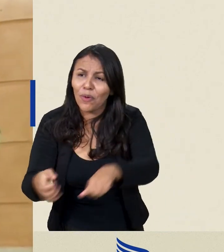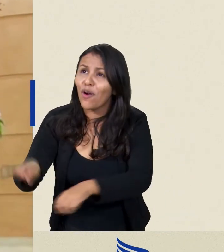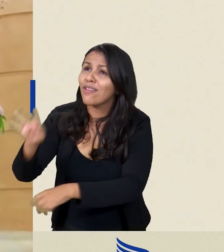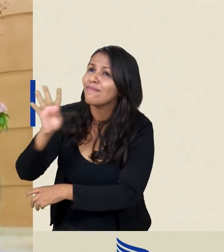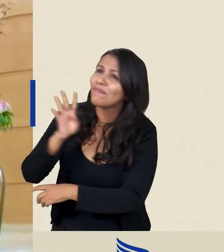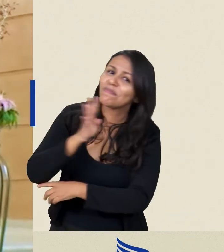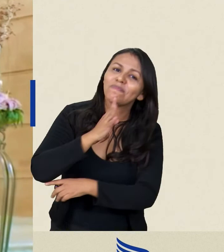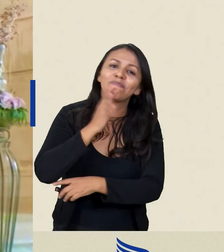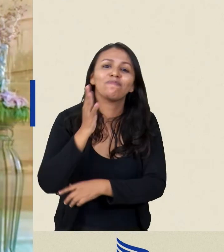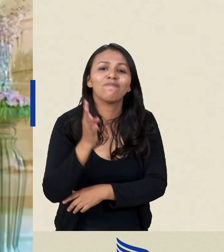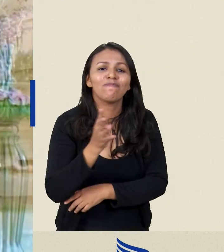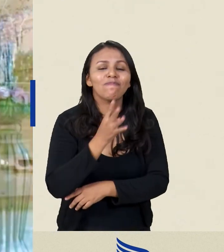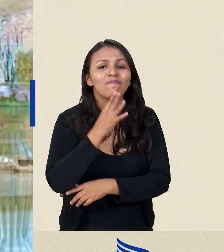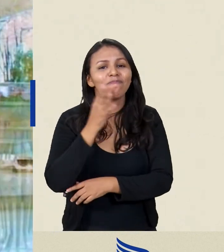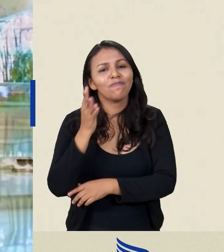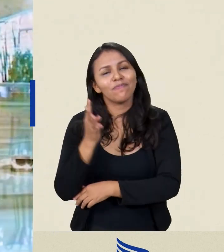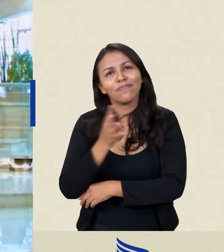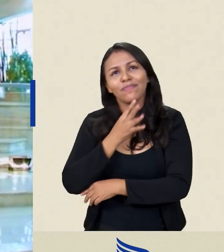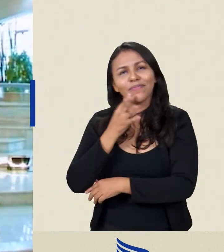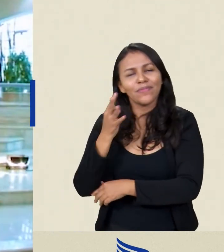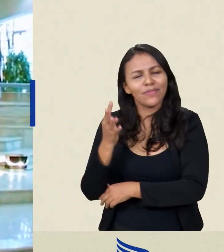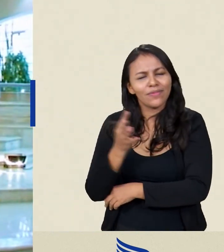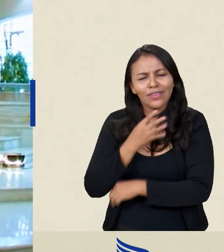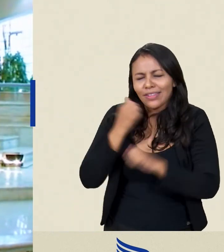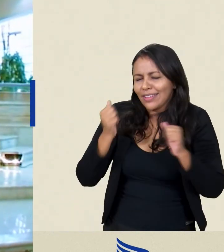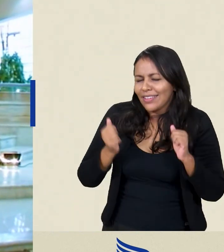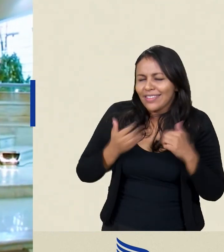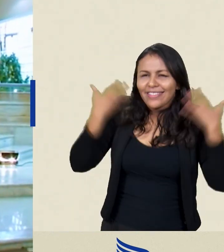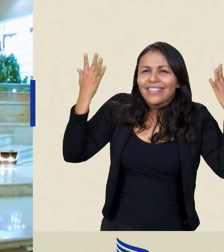palmilhar, oh, que gozo